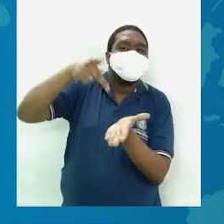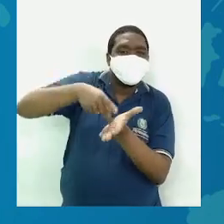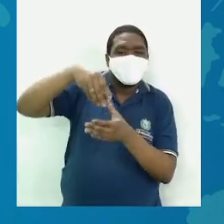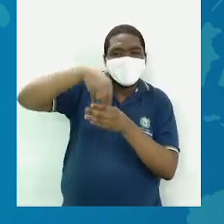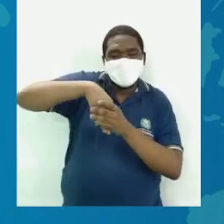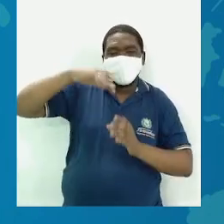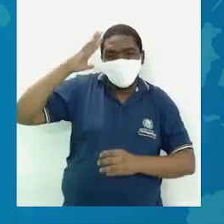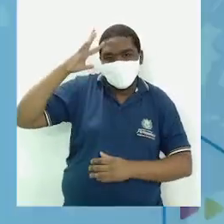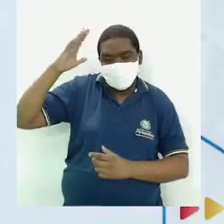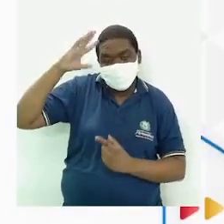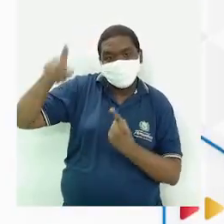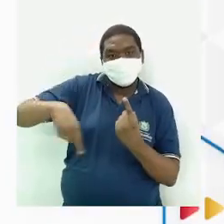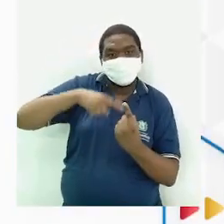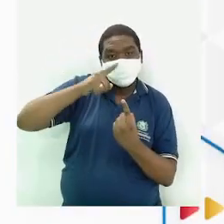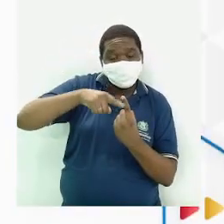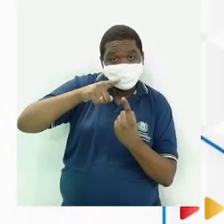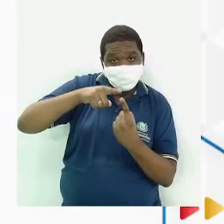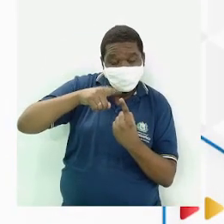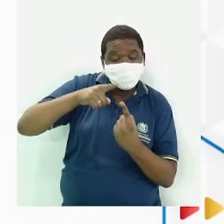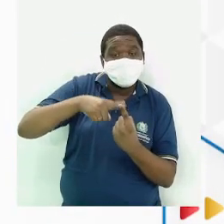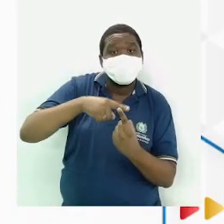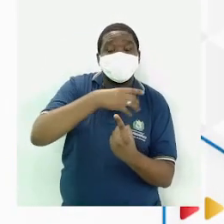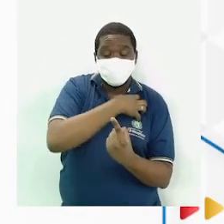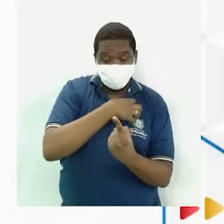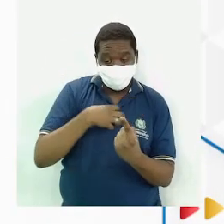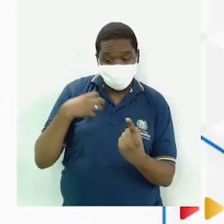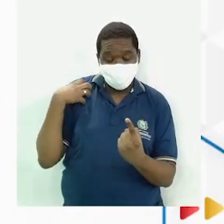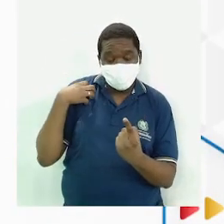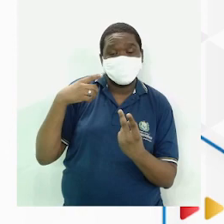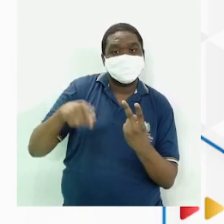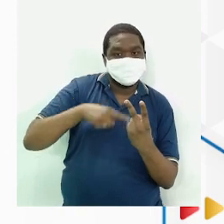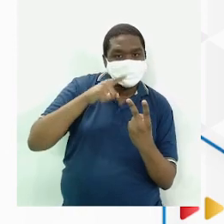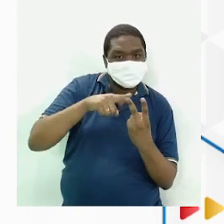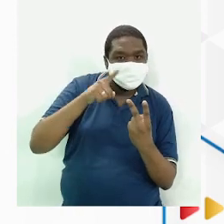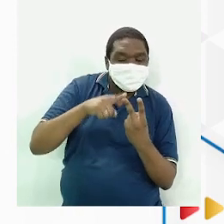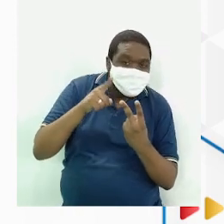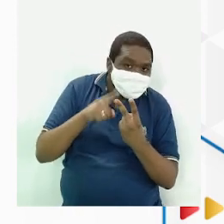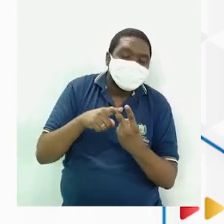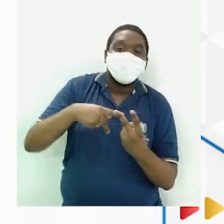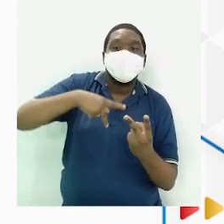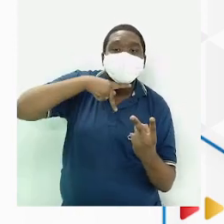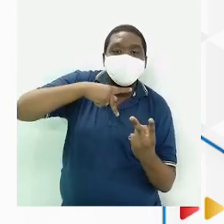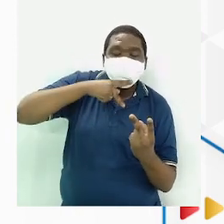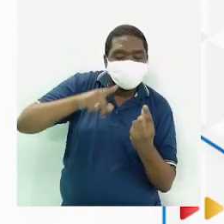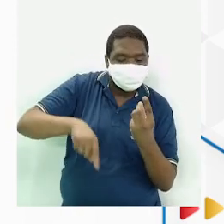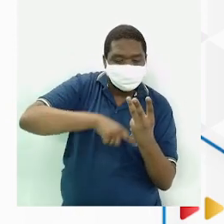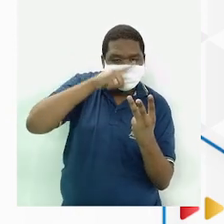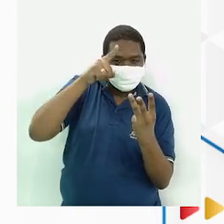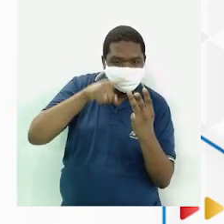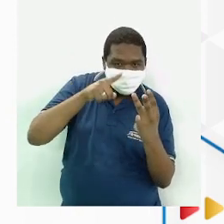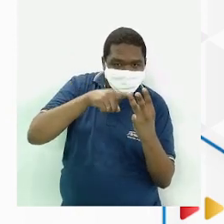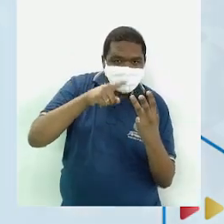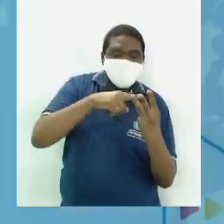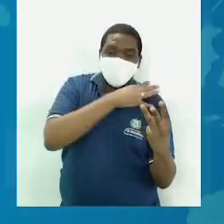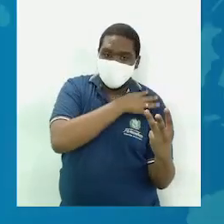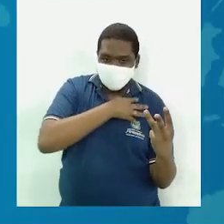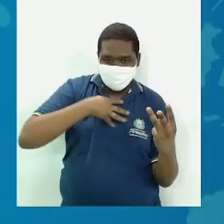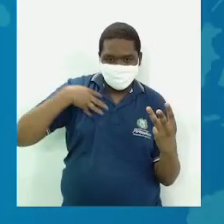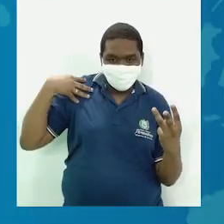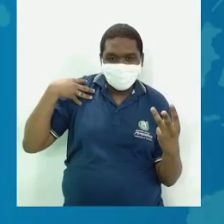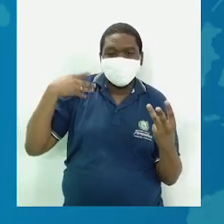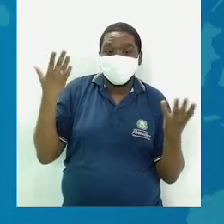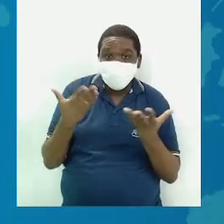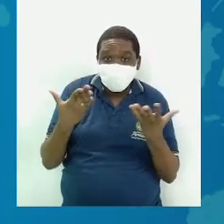vamos falar sobre Sócrates, Platão e Aristóteles, ok? São os três filósofos que nós vamos estudar